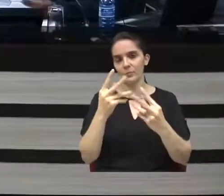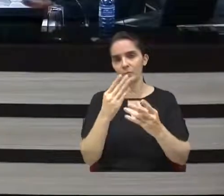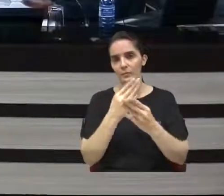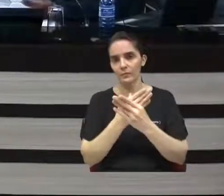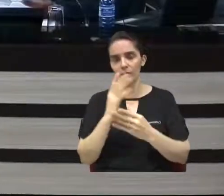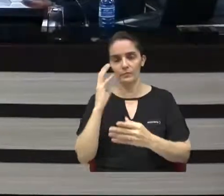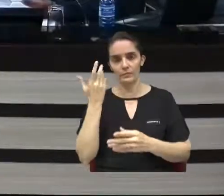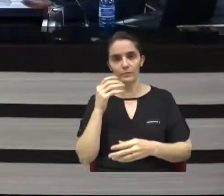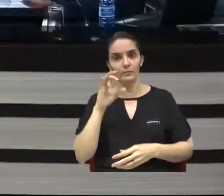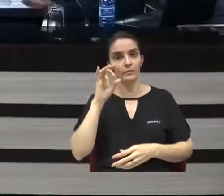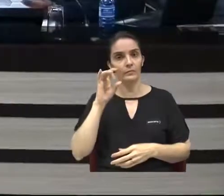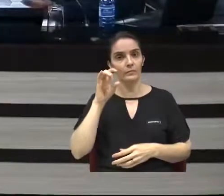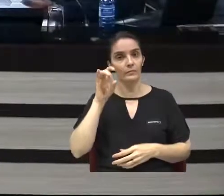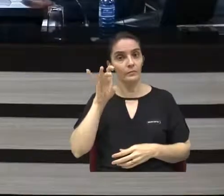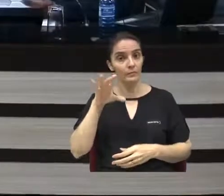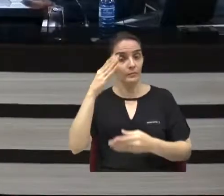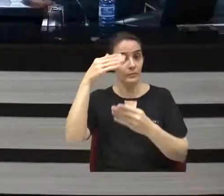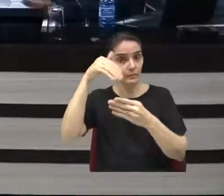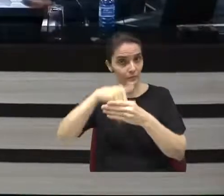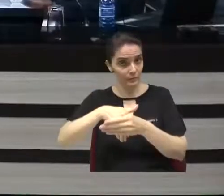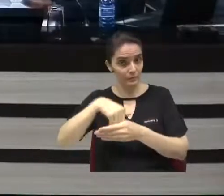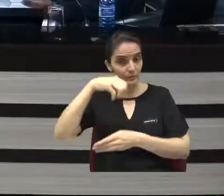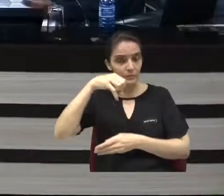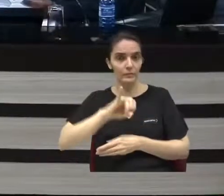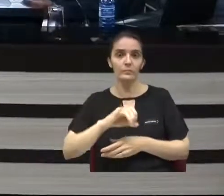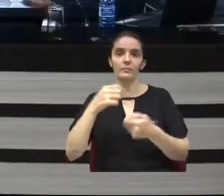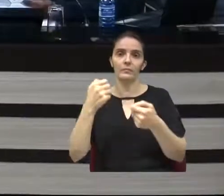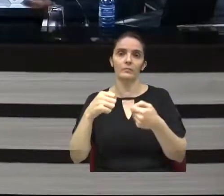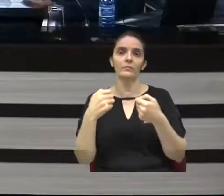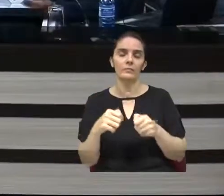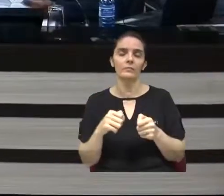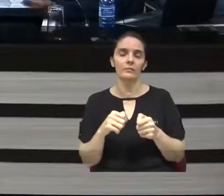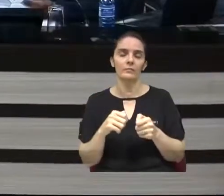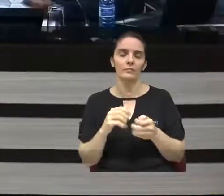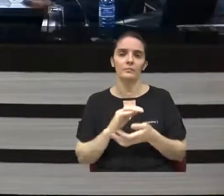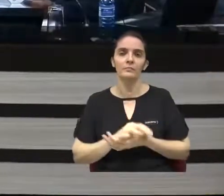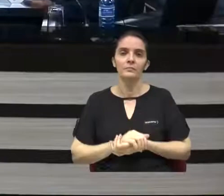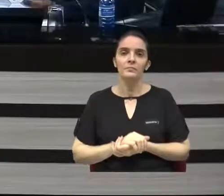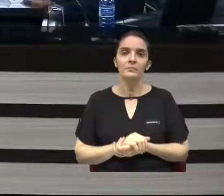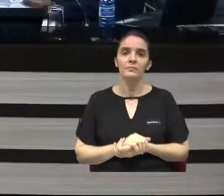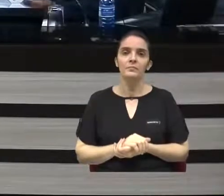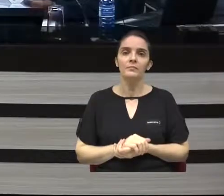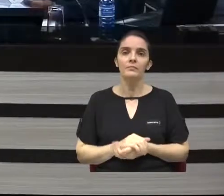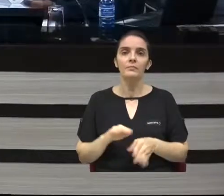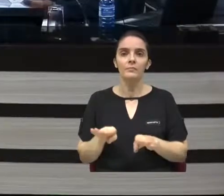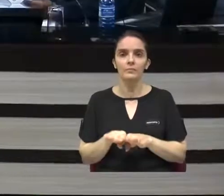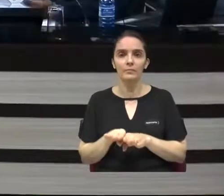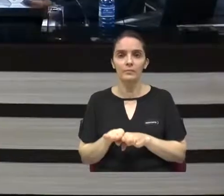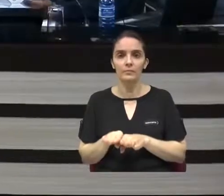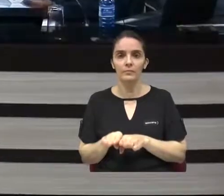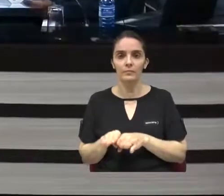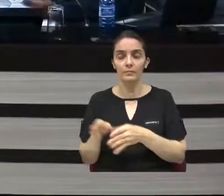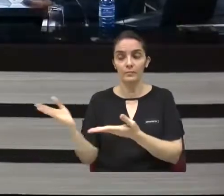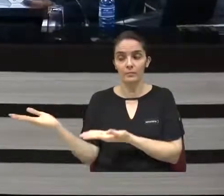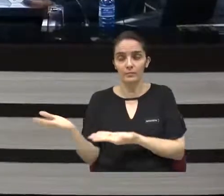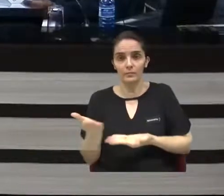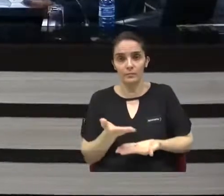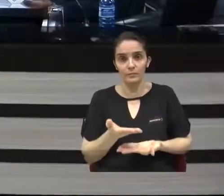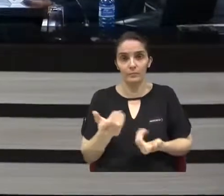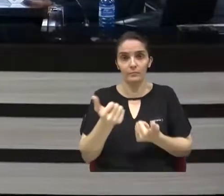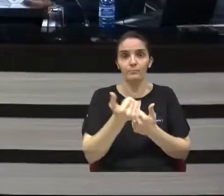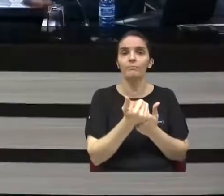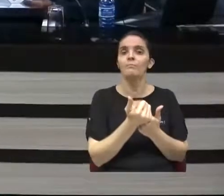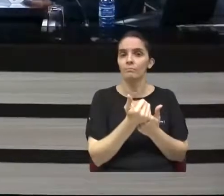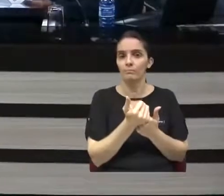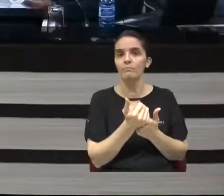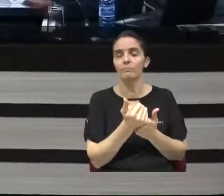só votará, se necessário, para completar o quórum de julgamento. Será convocado o suplente do vereador impedido de votar, o